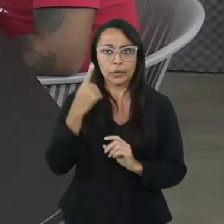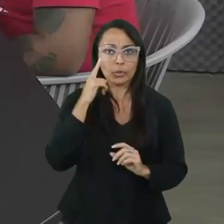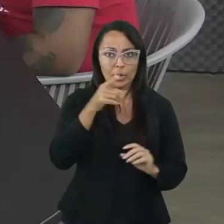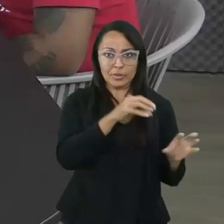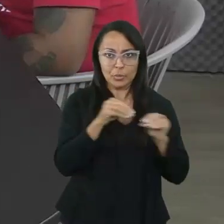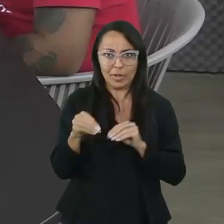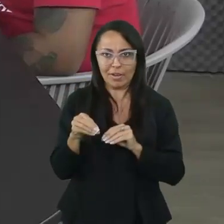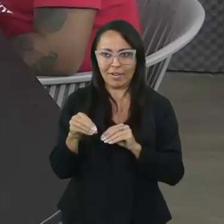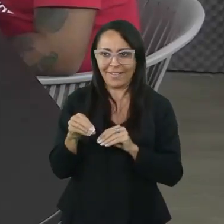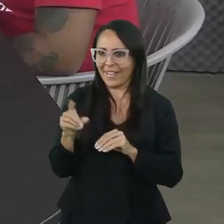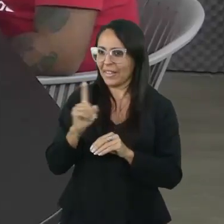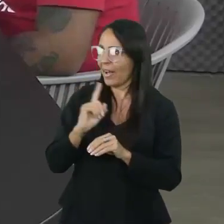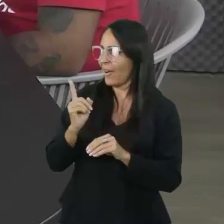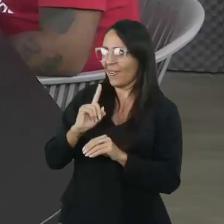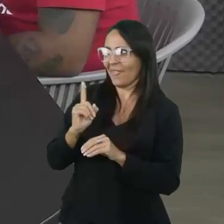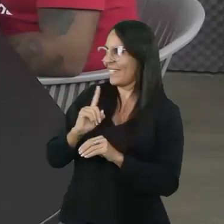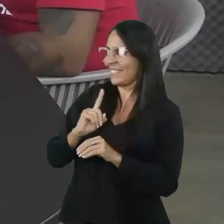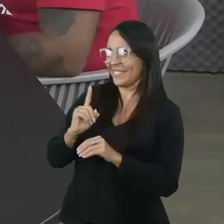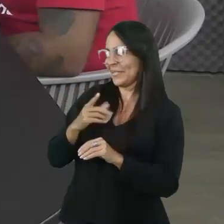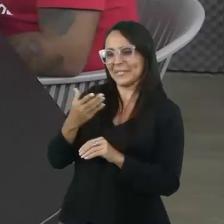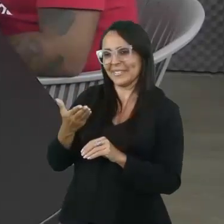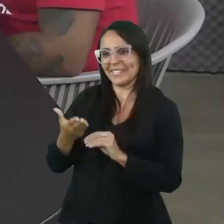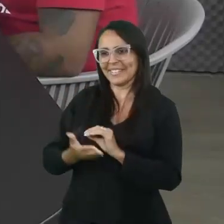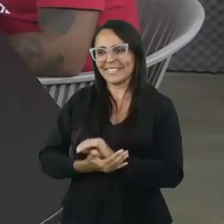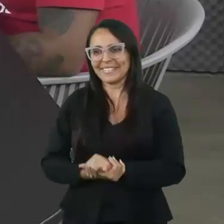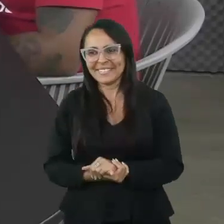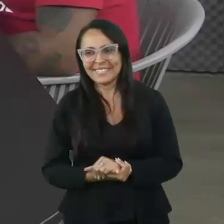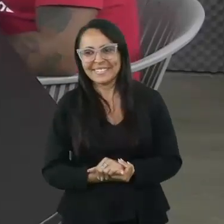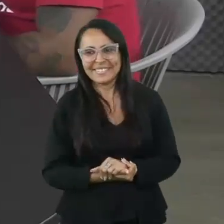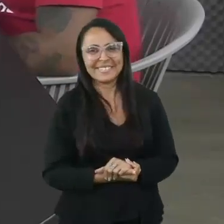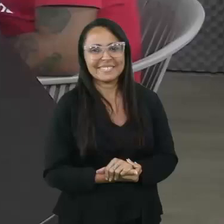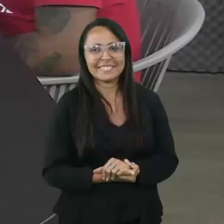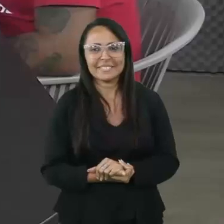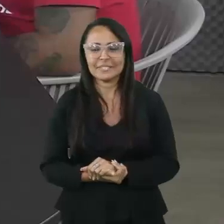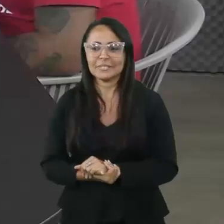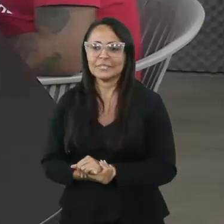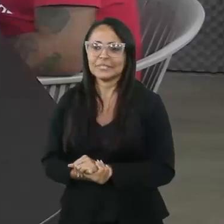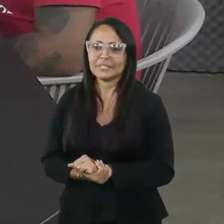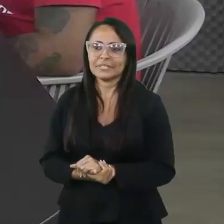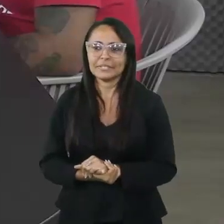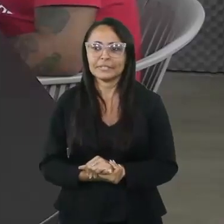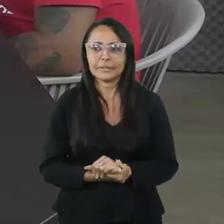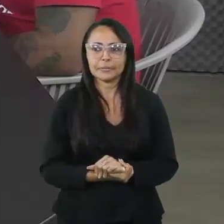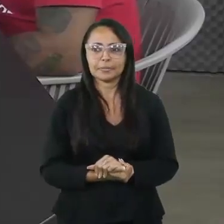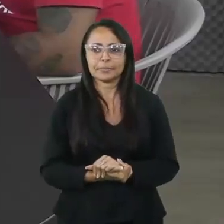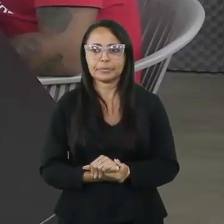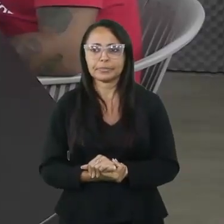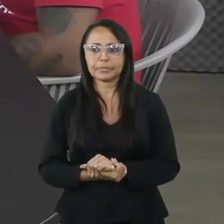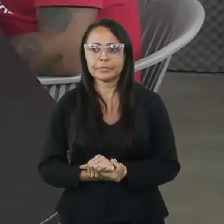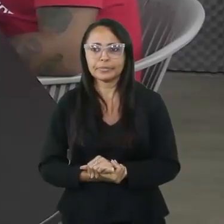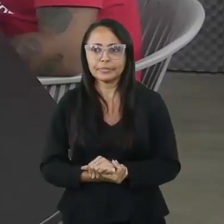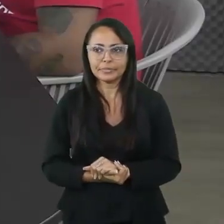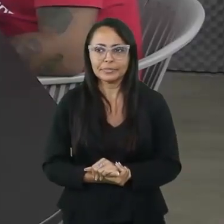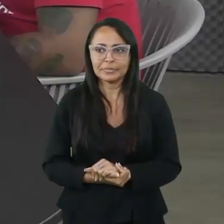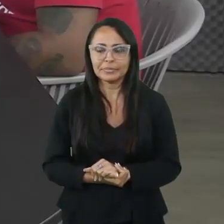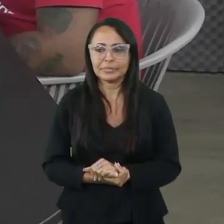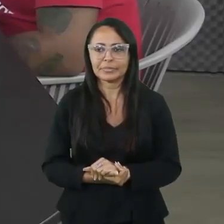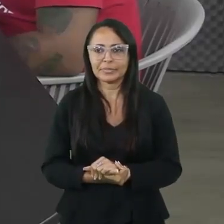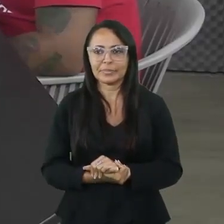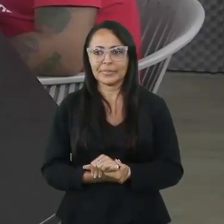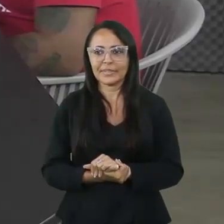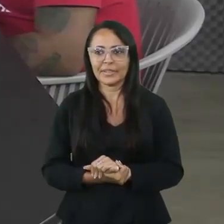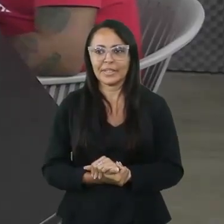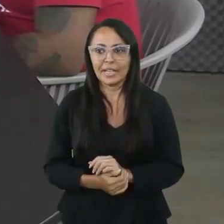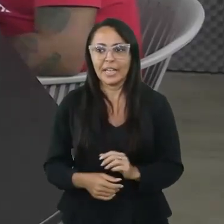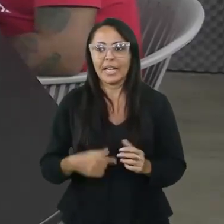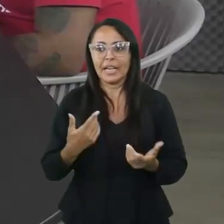não. Ah, tu mora na Brasília também? Não, moro no bairro vizinho. Certo. Mas já tá de olho na Brasília. Moraria